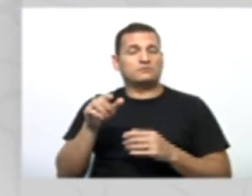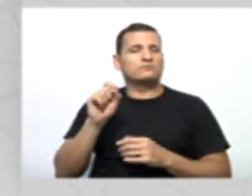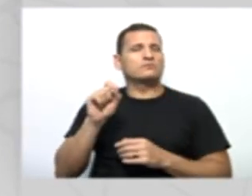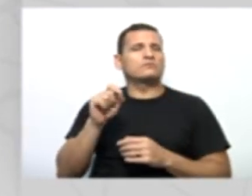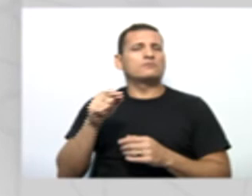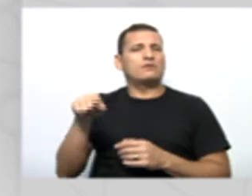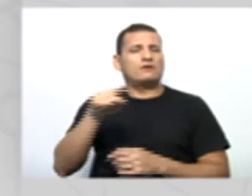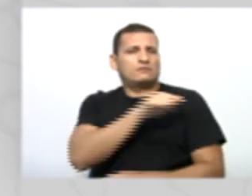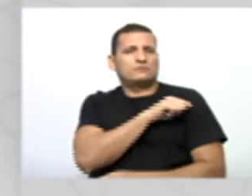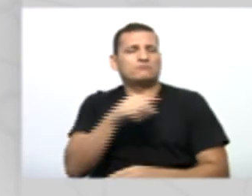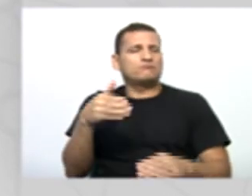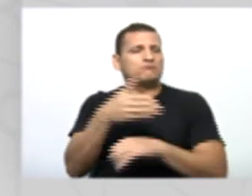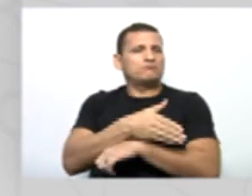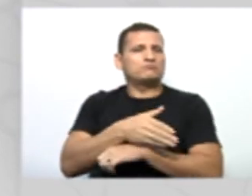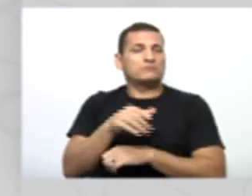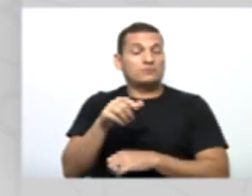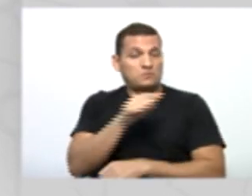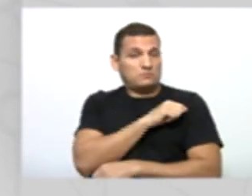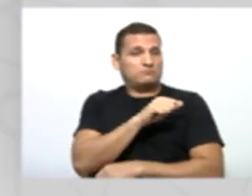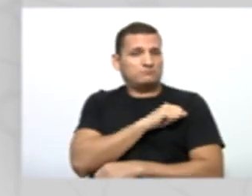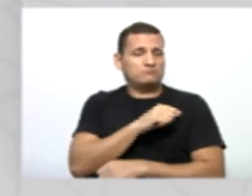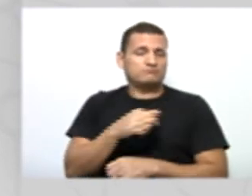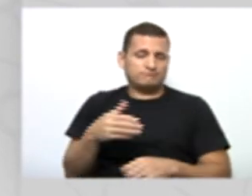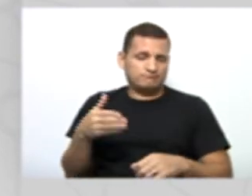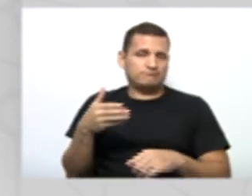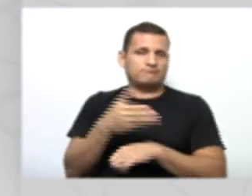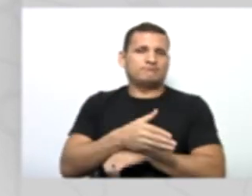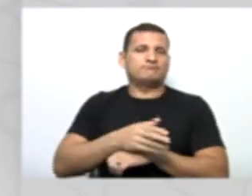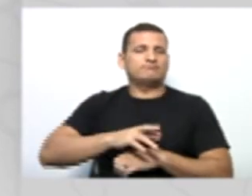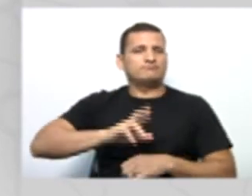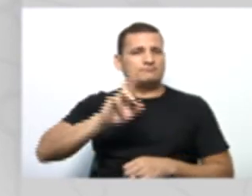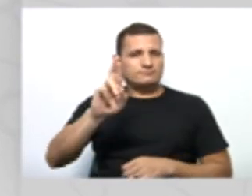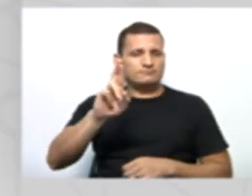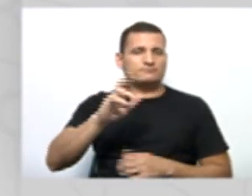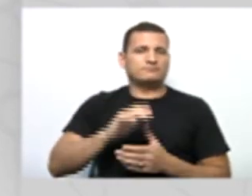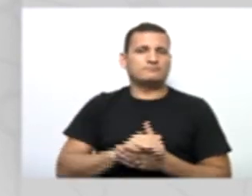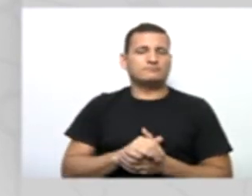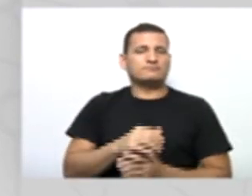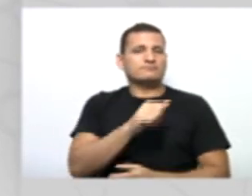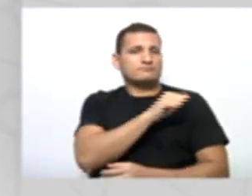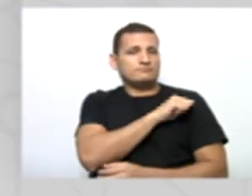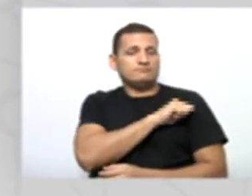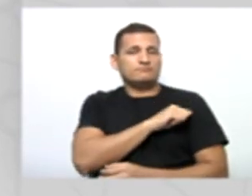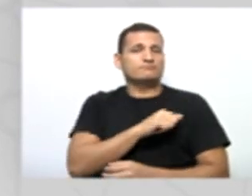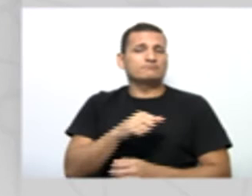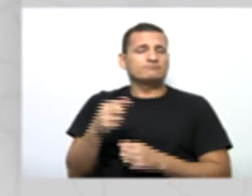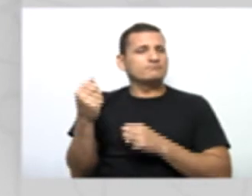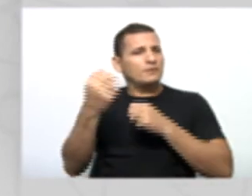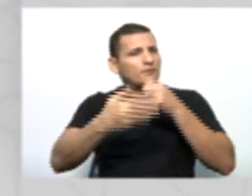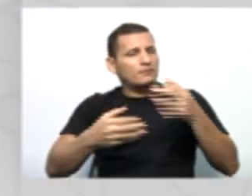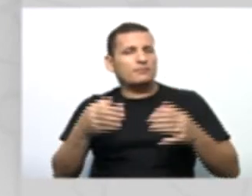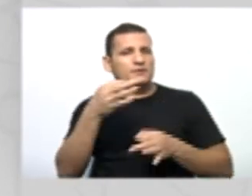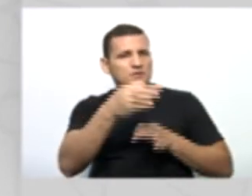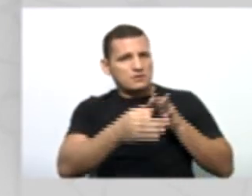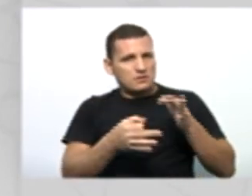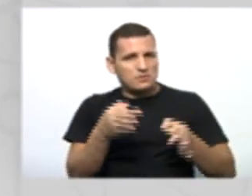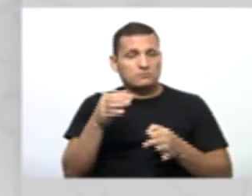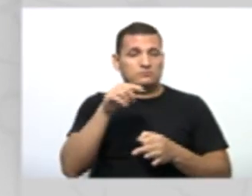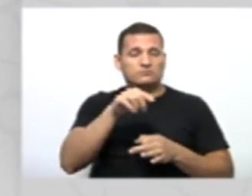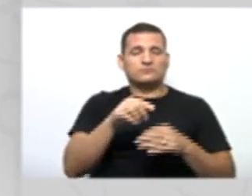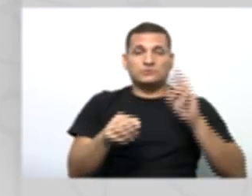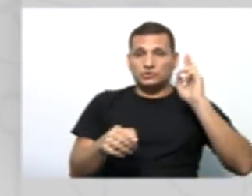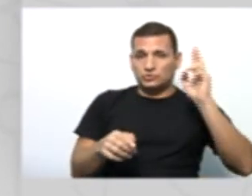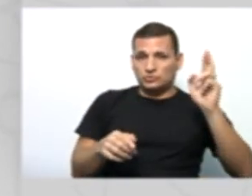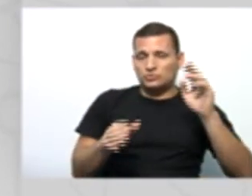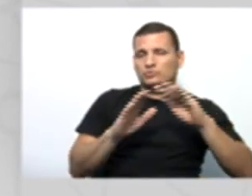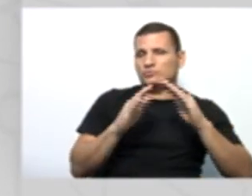aluno participe. O aluno deve participar, né, das decisões, o aluno deve ser ouvido, a direção da escola que o aluno